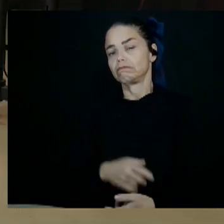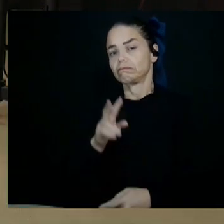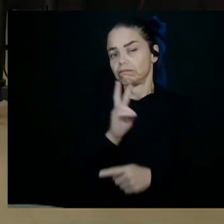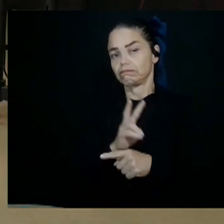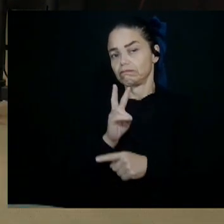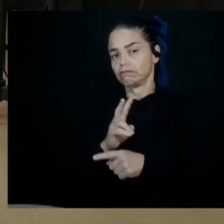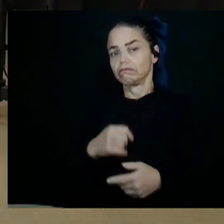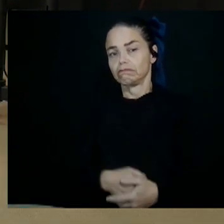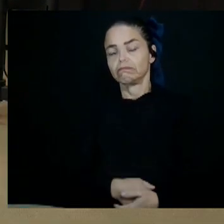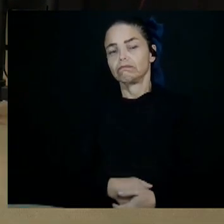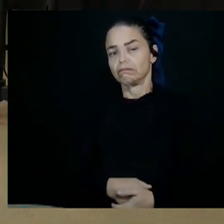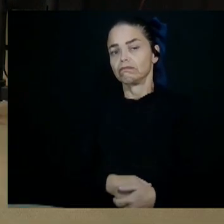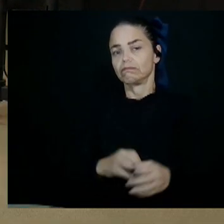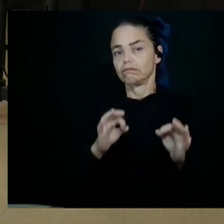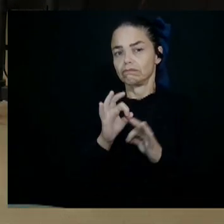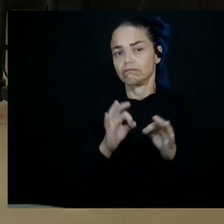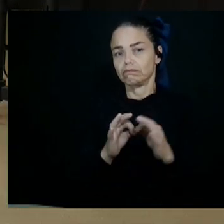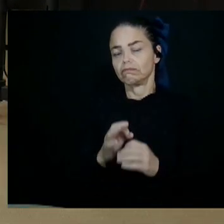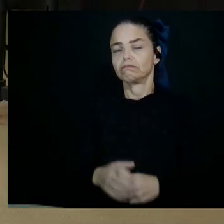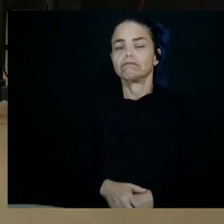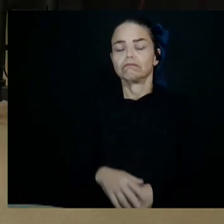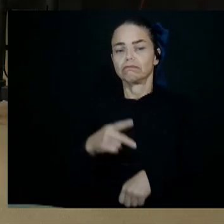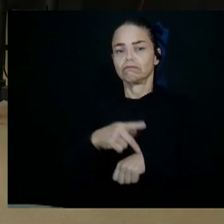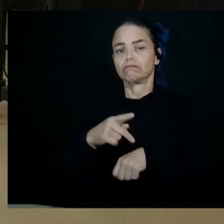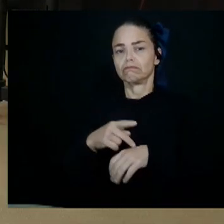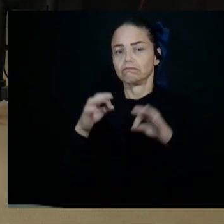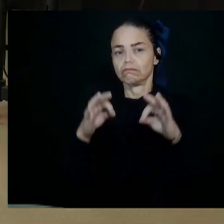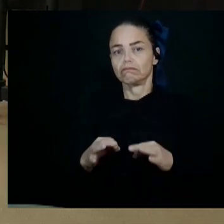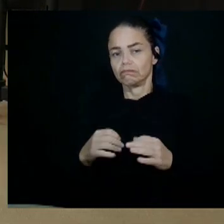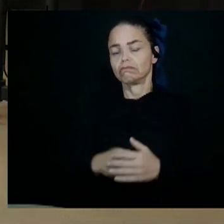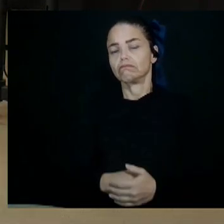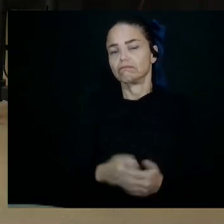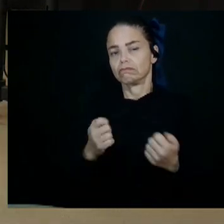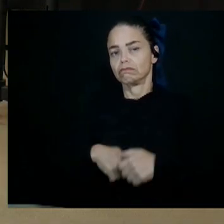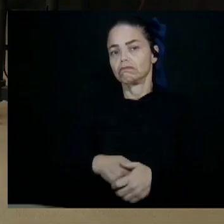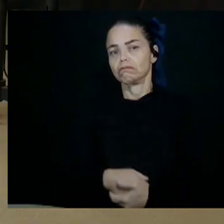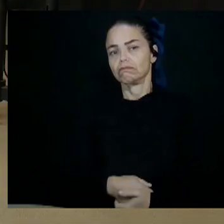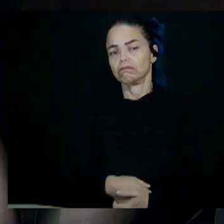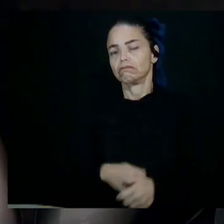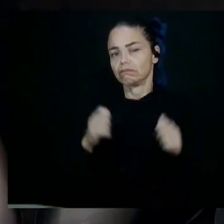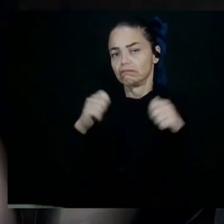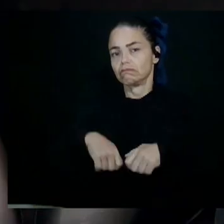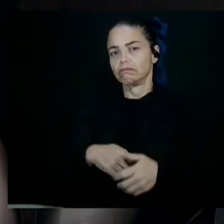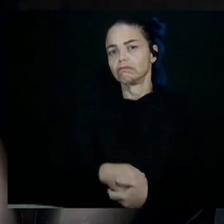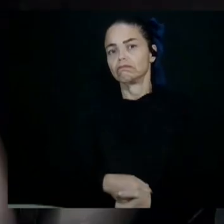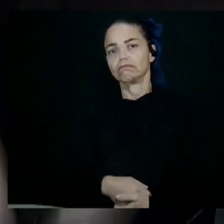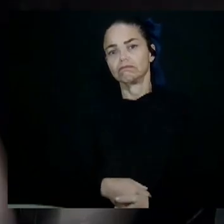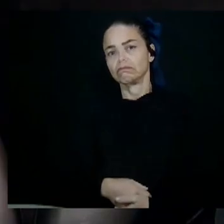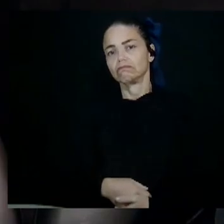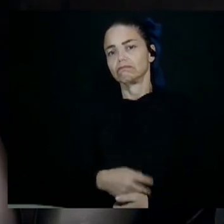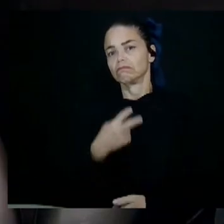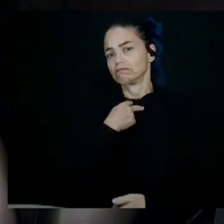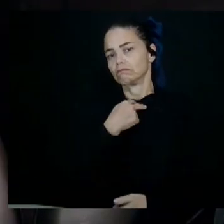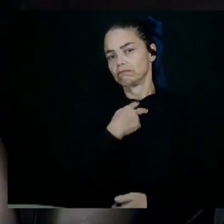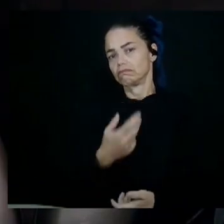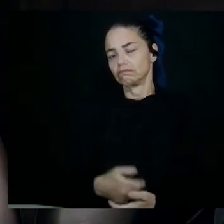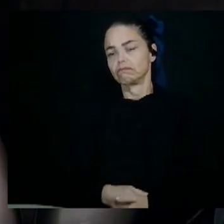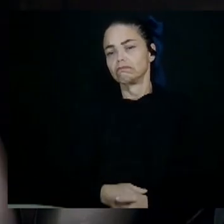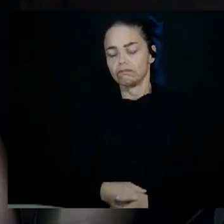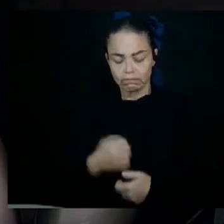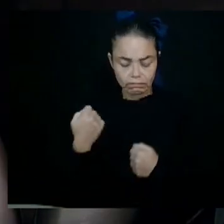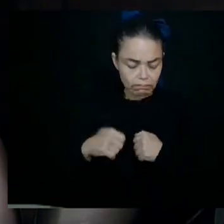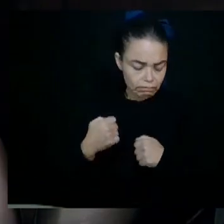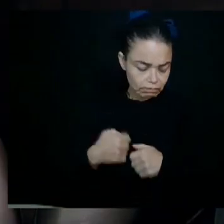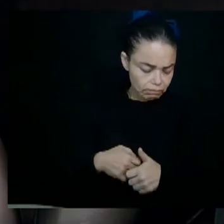essa correção do consumo de proteínas de forma adequada. É possível? Super possível, tá? Não é que não possa. A gente só precisa